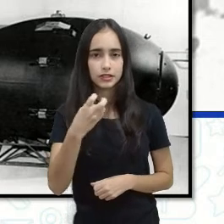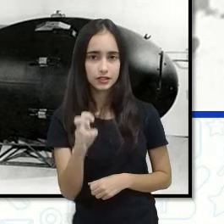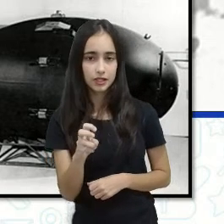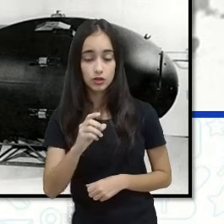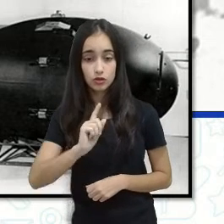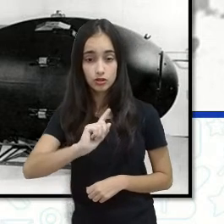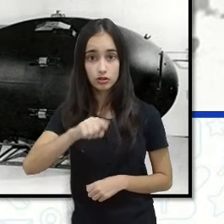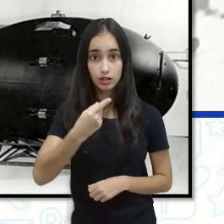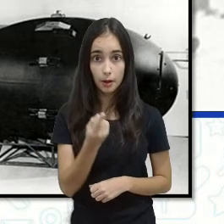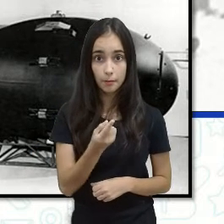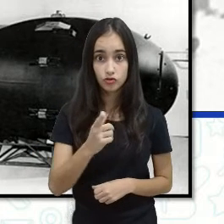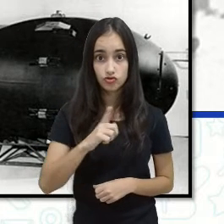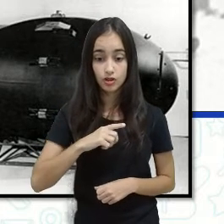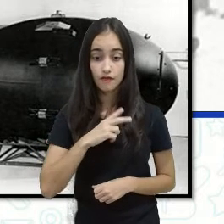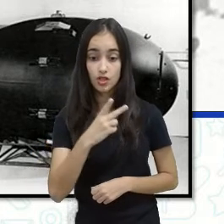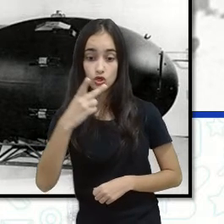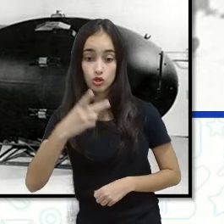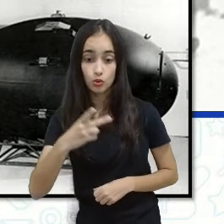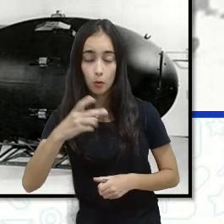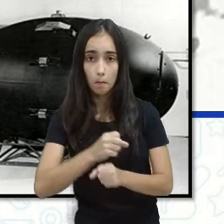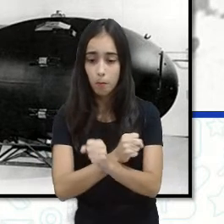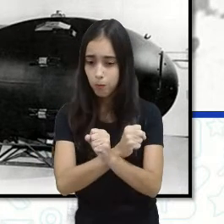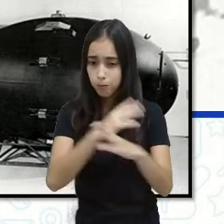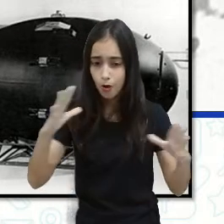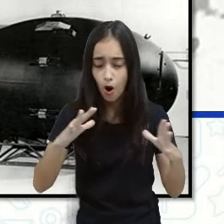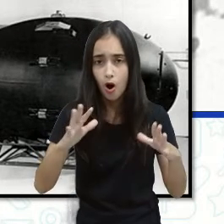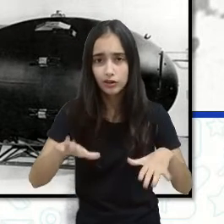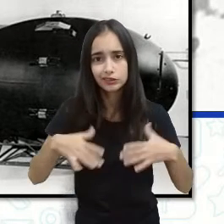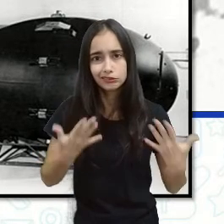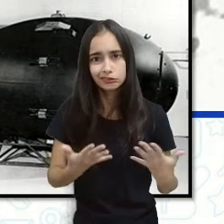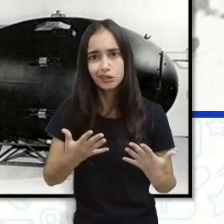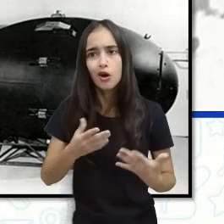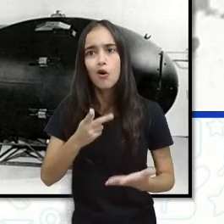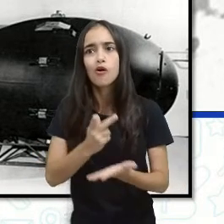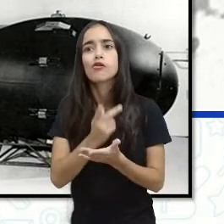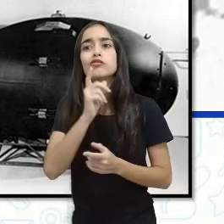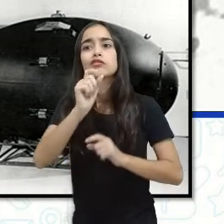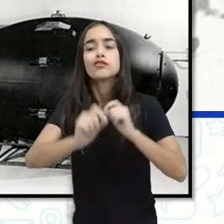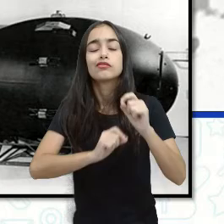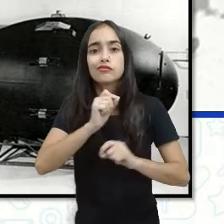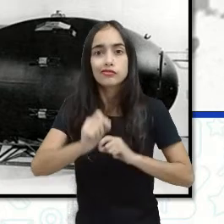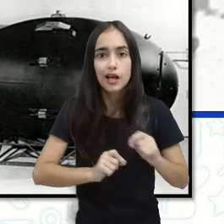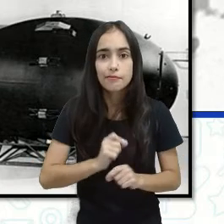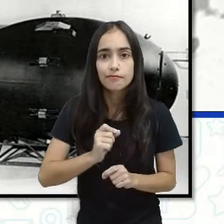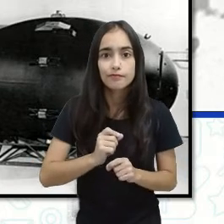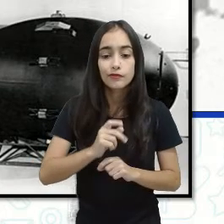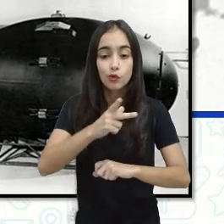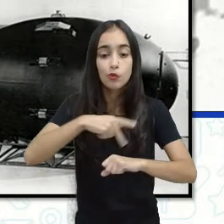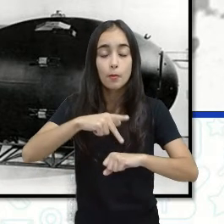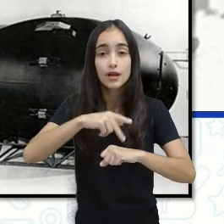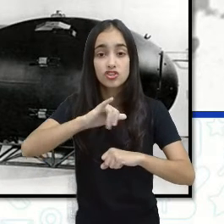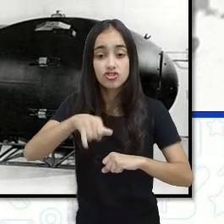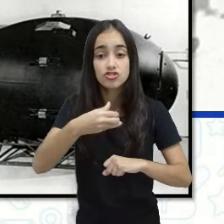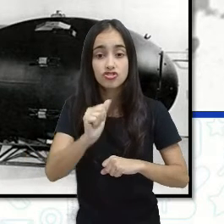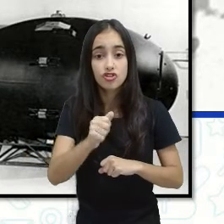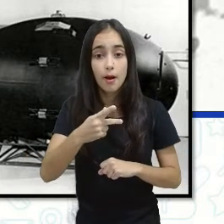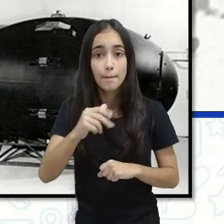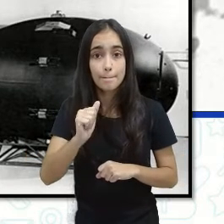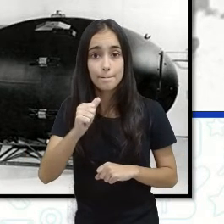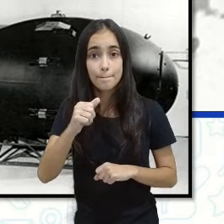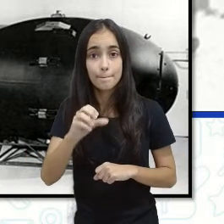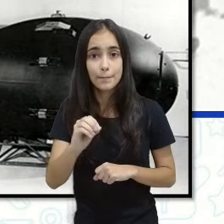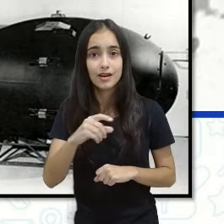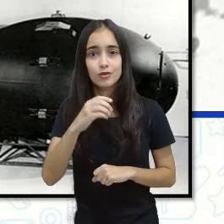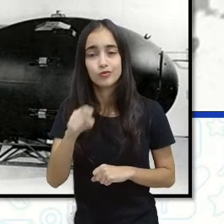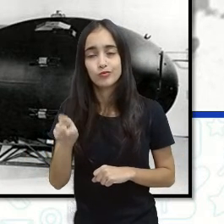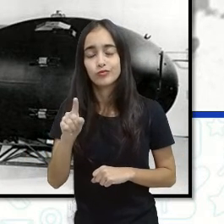Hiroshima e Nagasaki, o Japão ele se rendia, certo? O que vai marcar o fim da Segunda Guerra no Pacífico. Então,